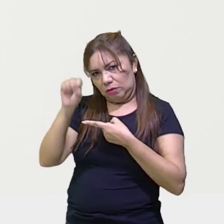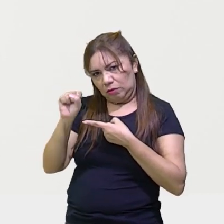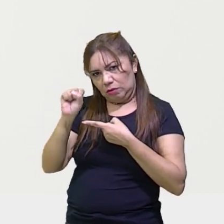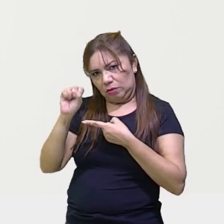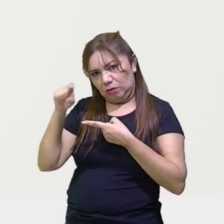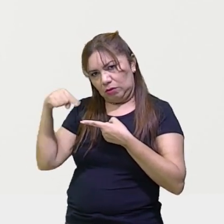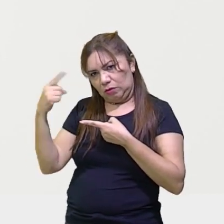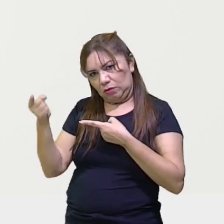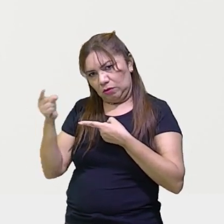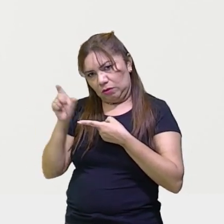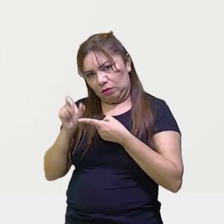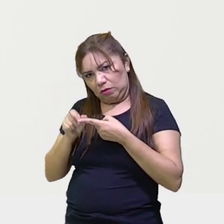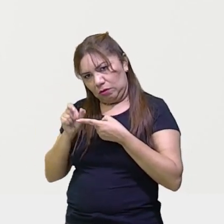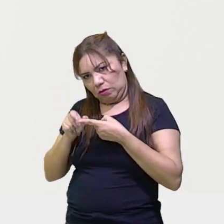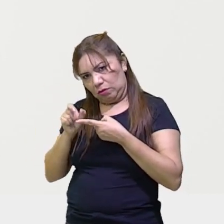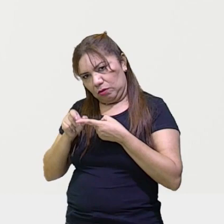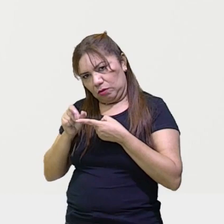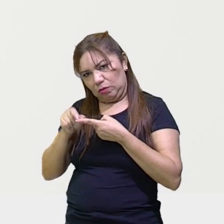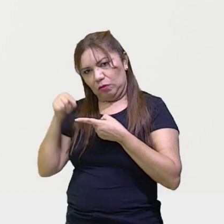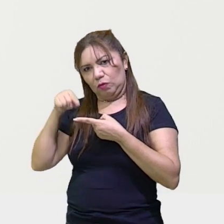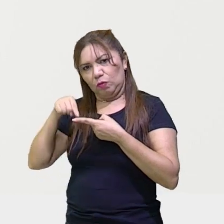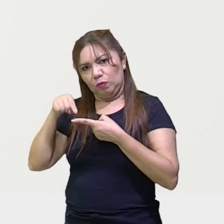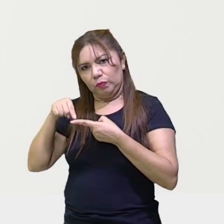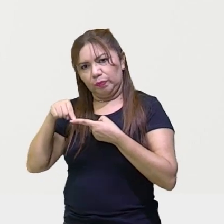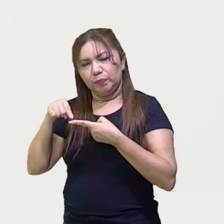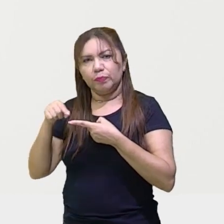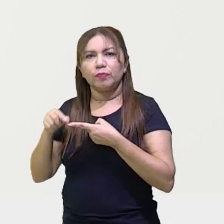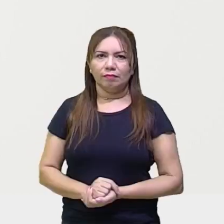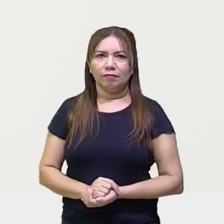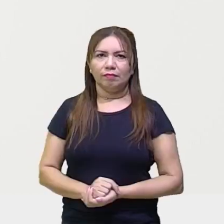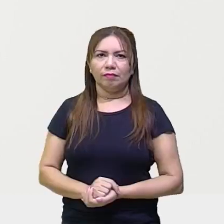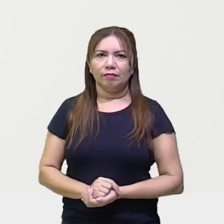alguém, parabéns.